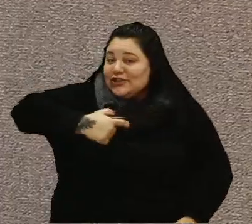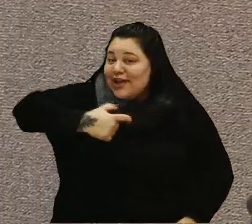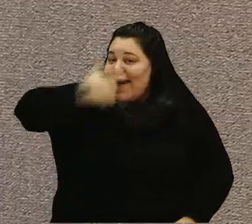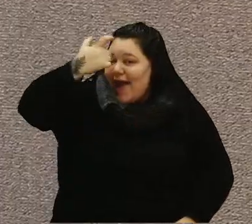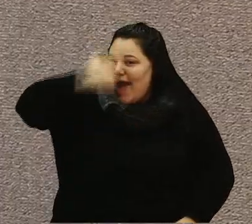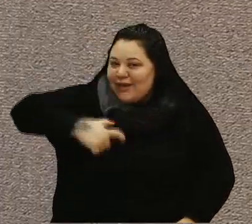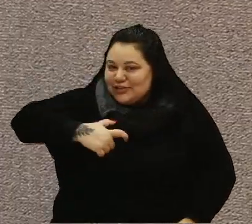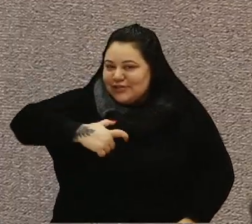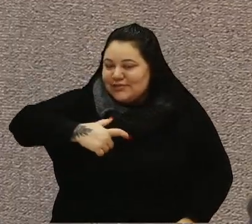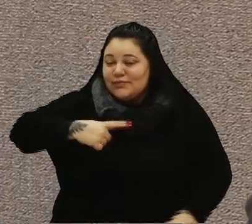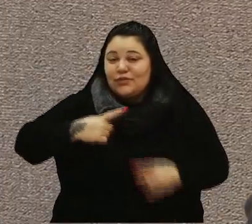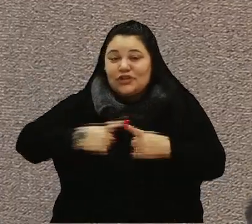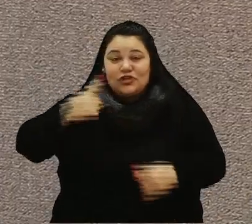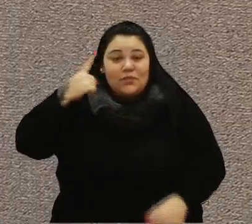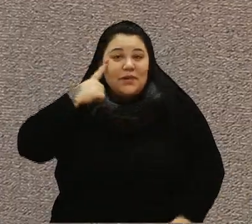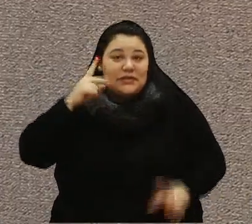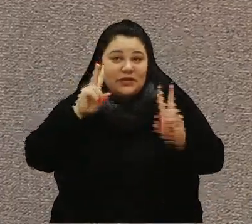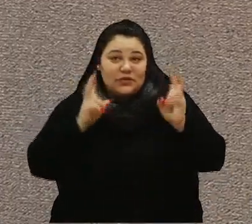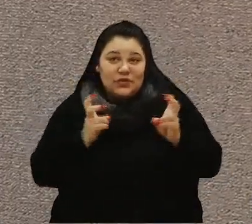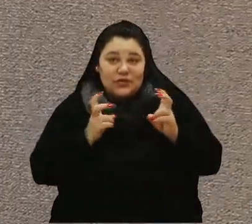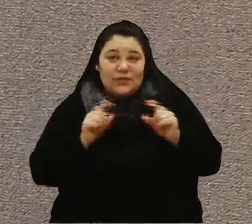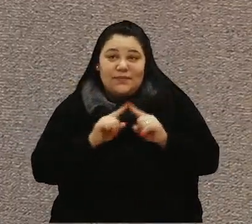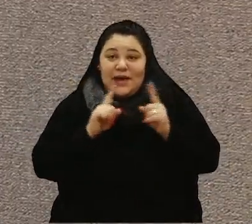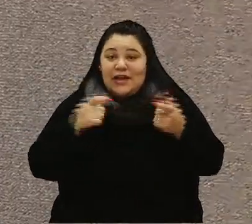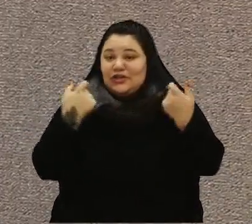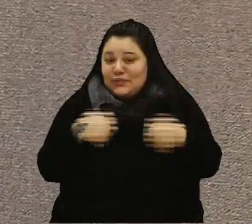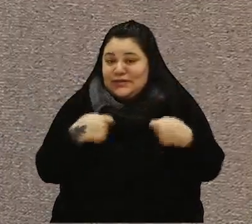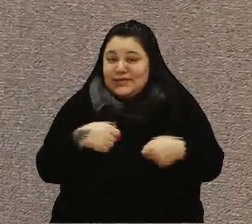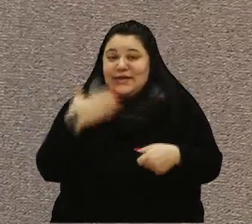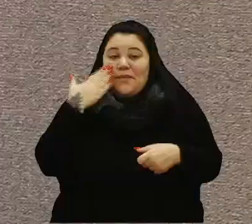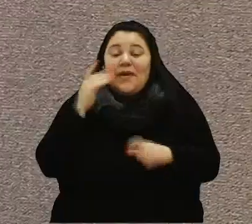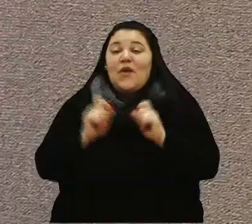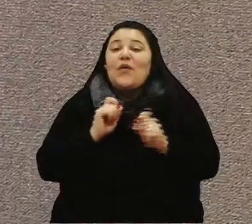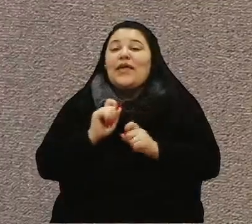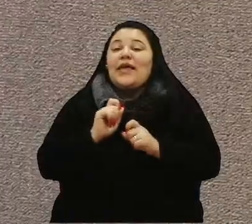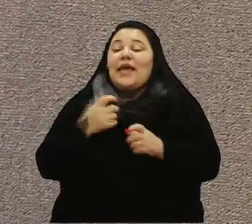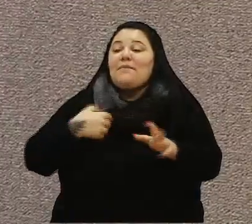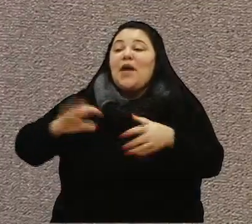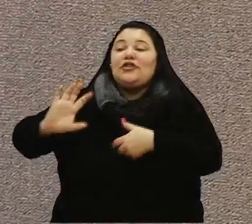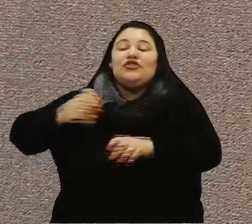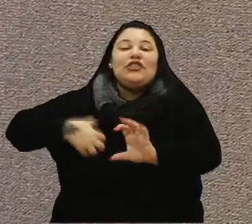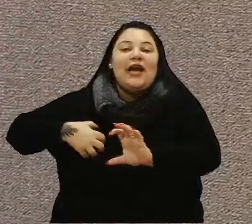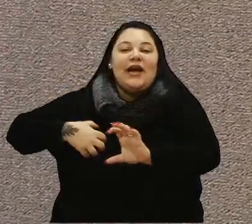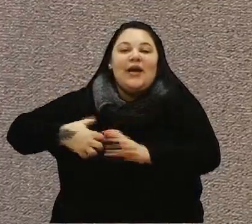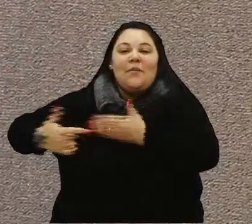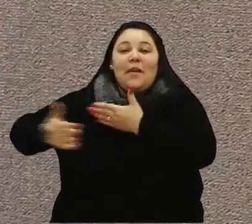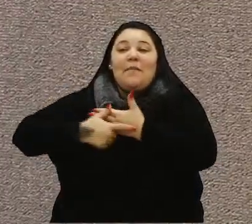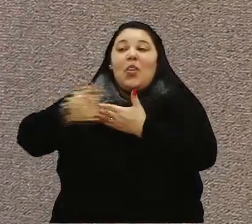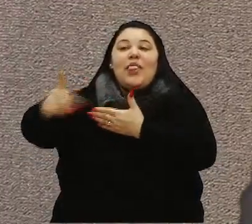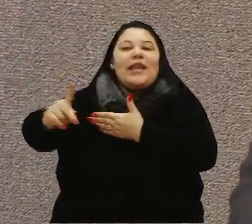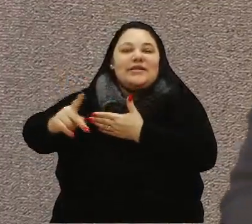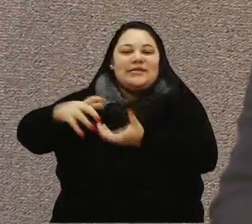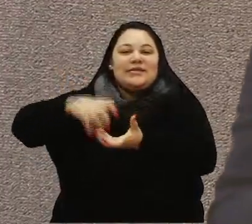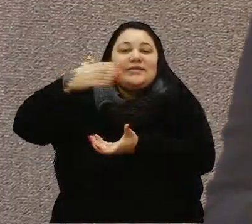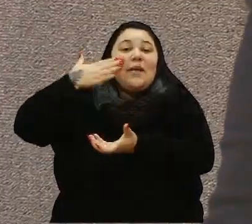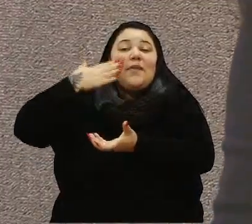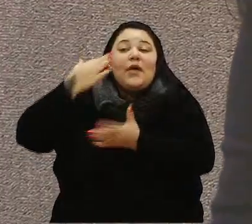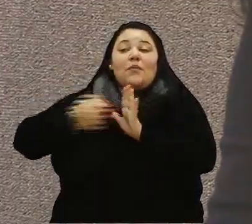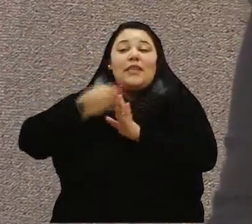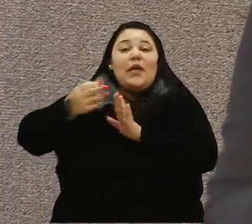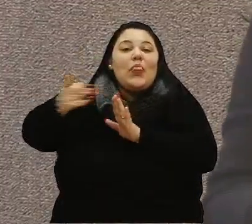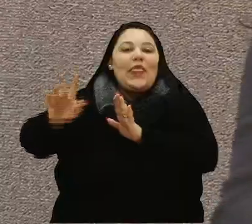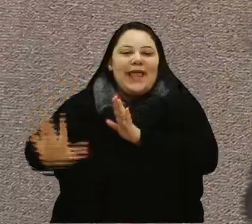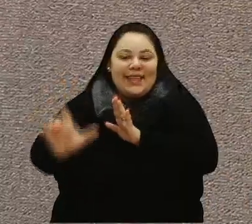ache, porque a gente está pensando no assunto. Mas a gente tem que saber o que eles pensam. Como é que para eles é isso? Então, quando se discutiu